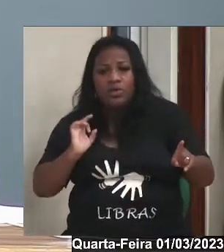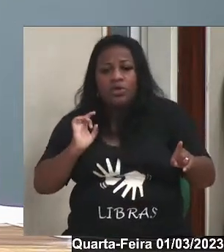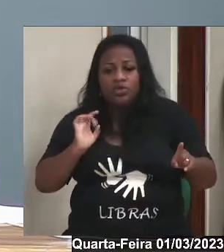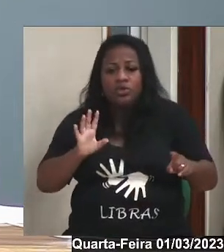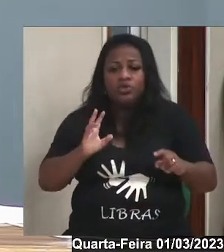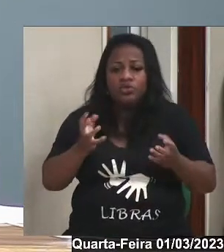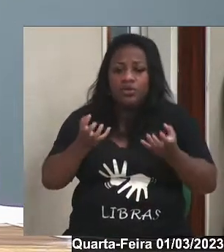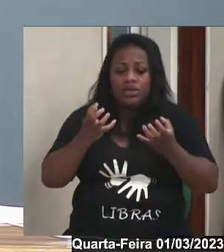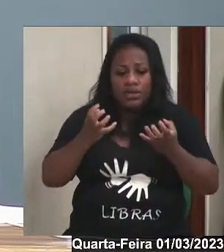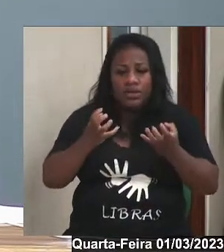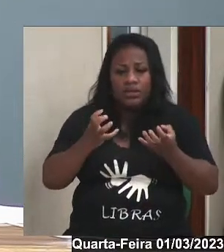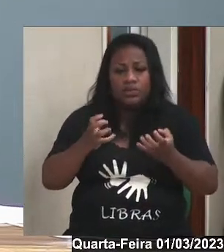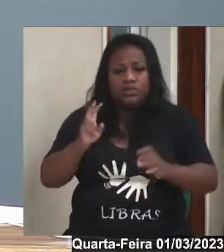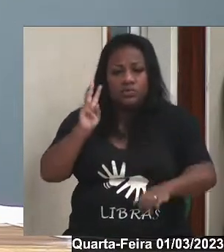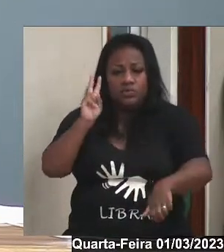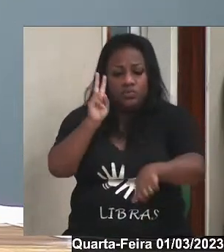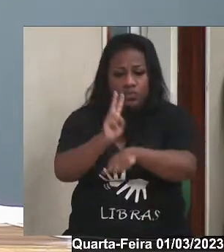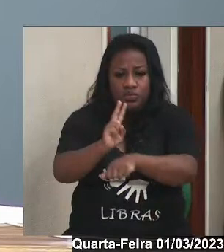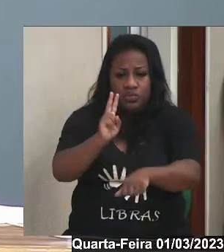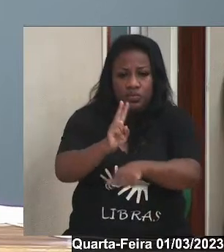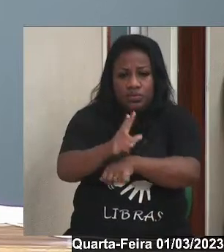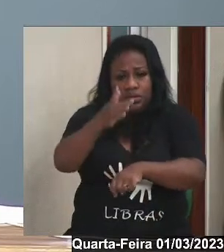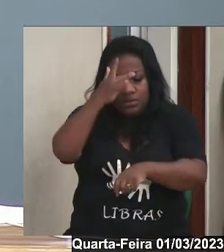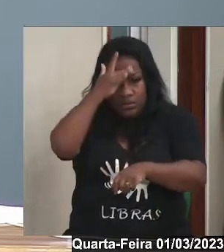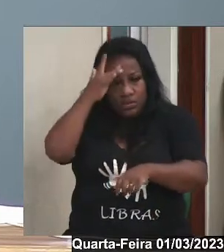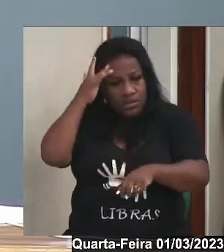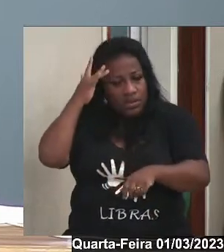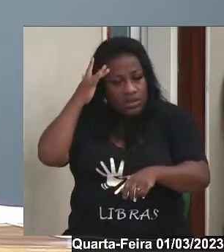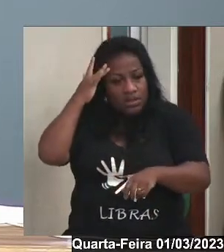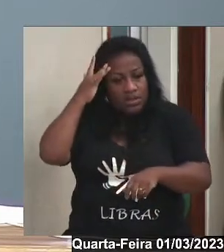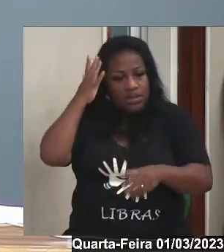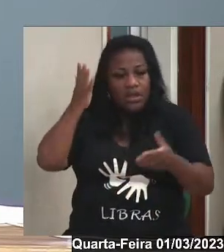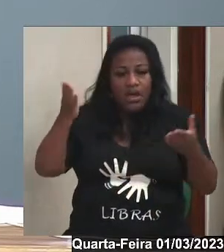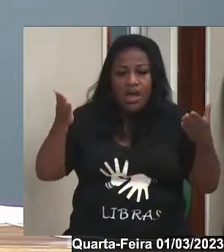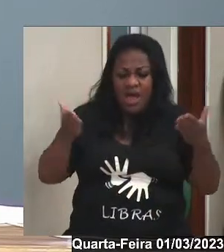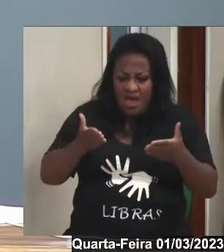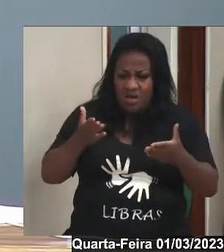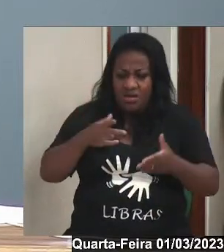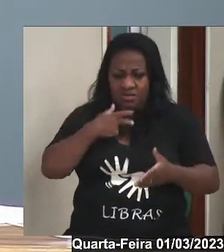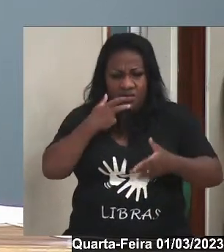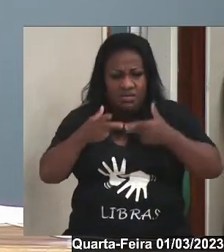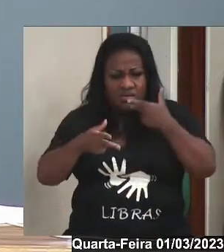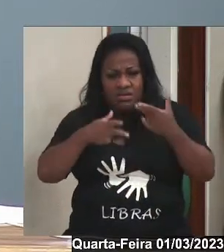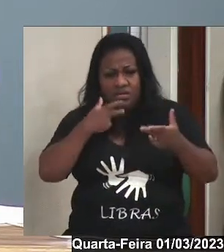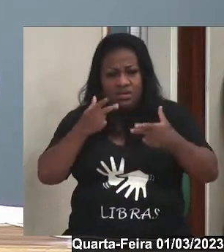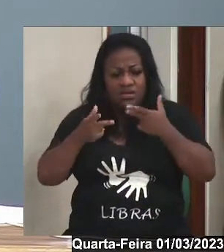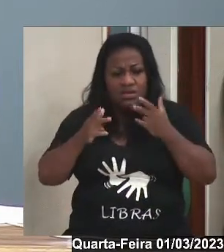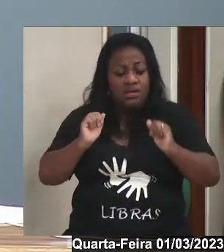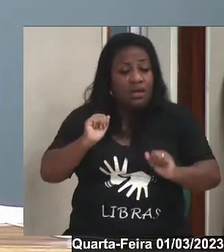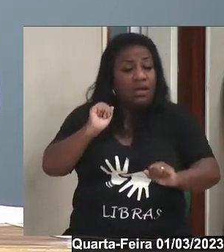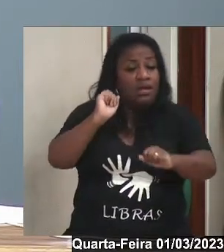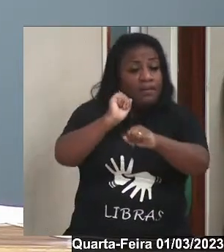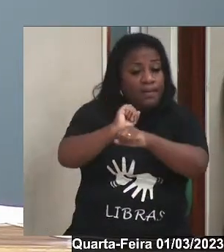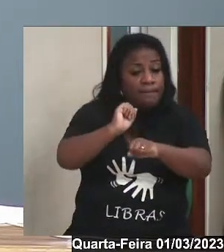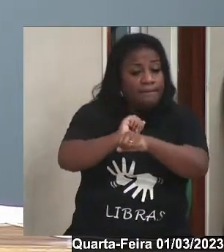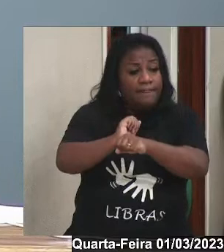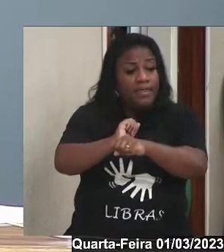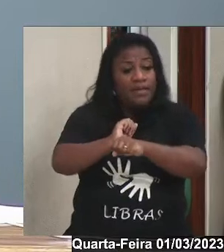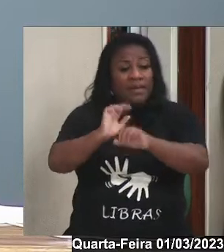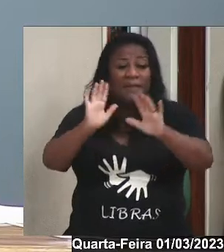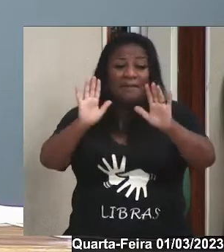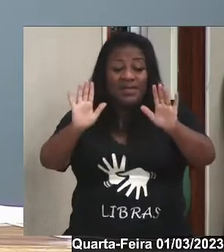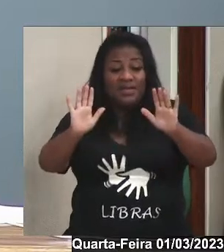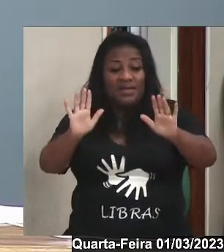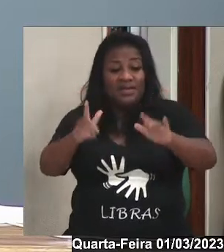vivêssemos num mundo de paz, harmonia, flores, né? Agora, quando a gente for abordar o ladrão, nós temos que falar para ele o seguinte: pera um pouquinho aí, não atira não,